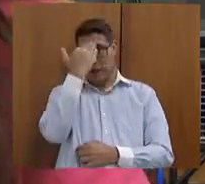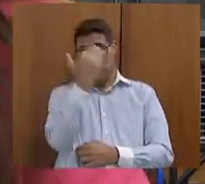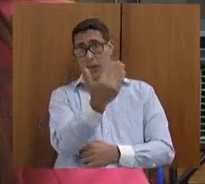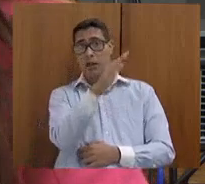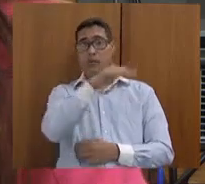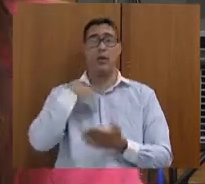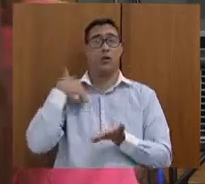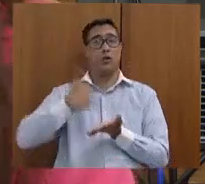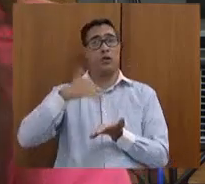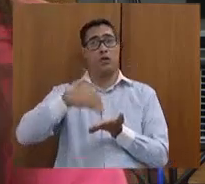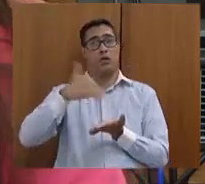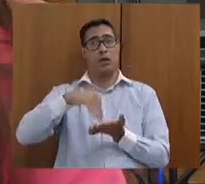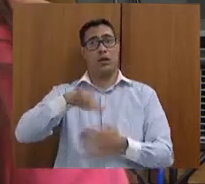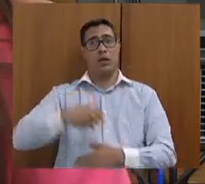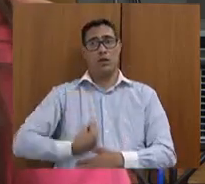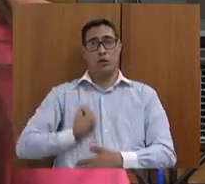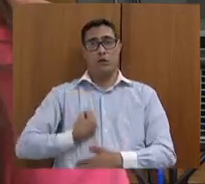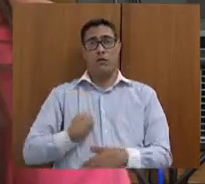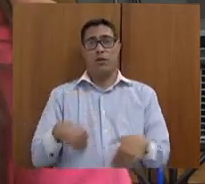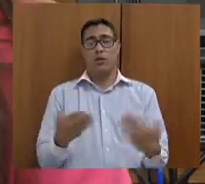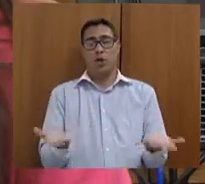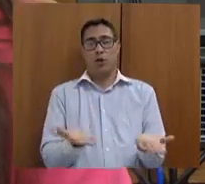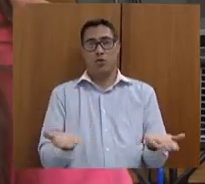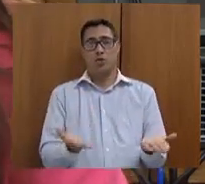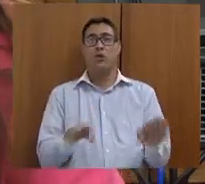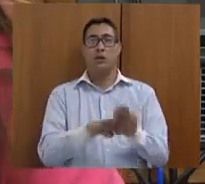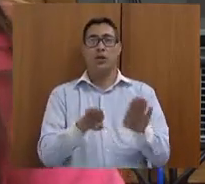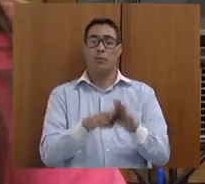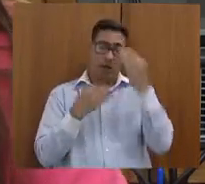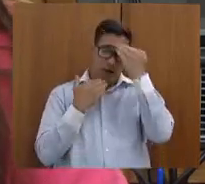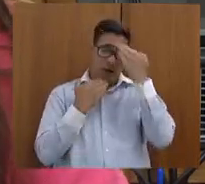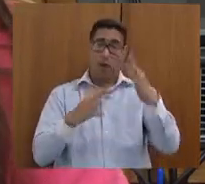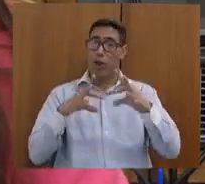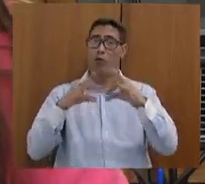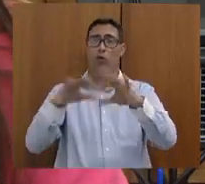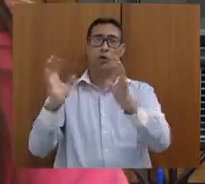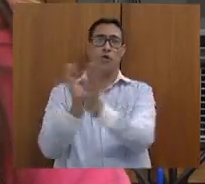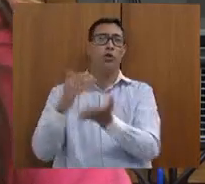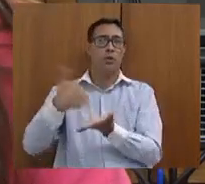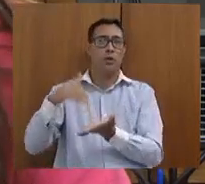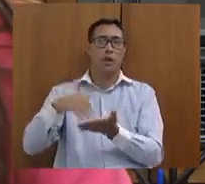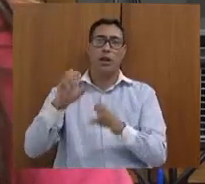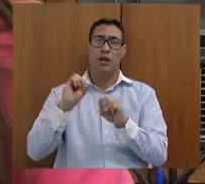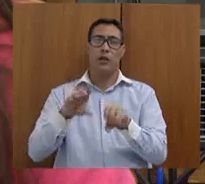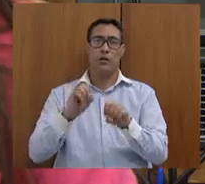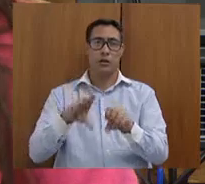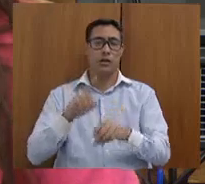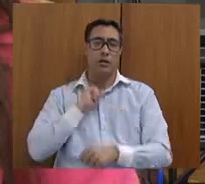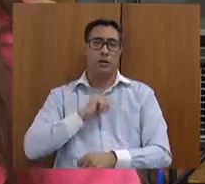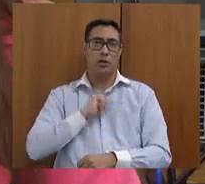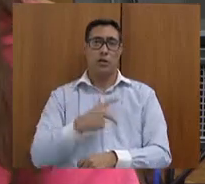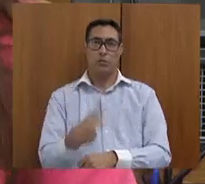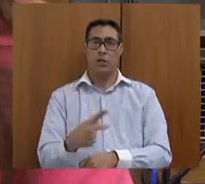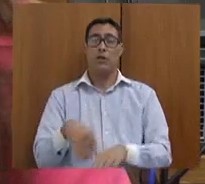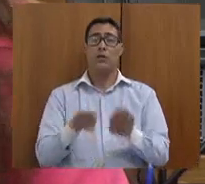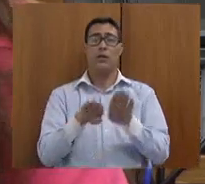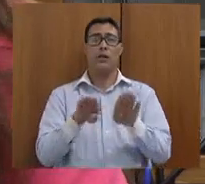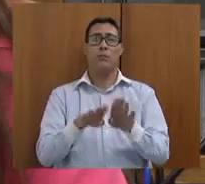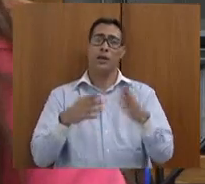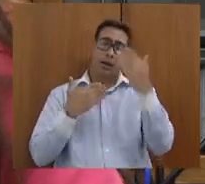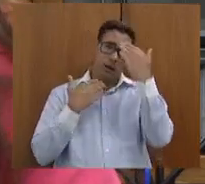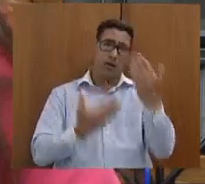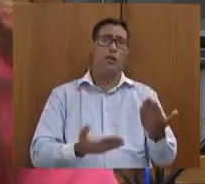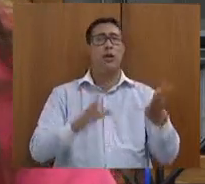secretário pela presença aqui hoje agradecer a toda a equipe da Secretaria de Estado de Educação agradecer também a todos os